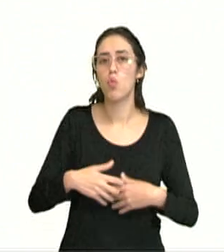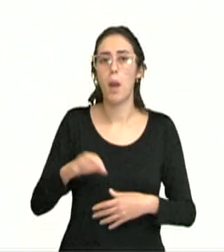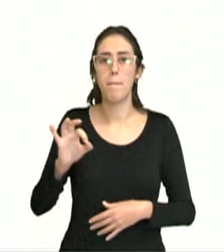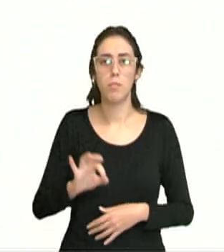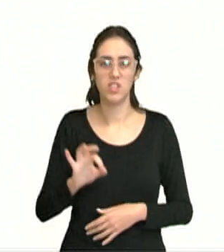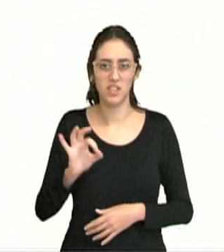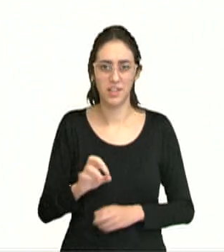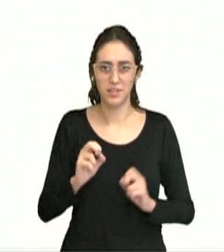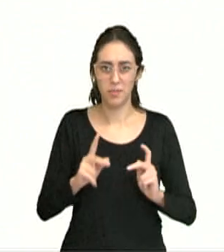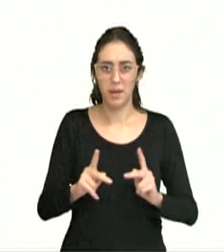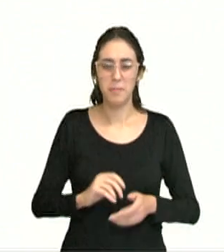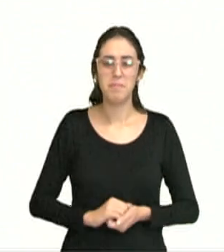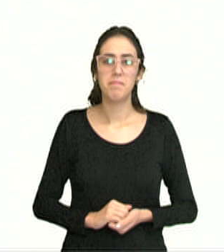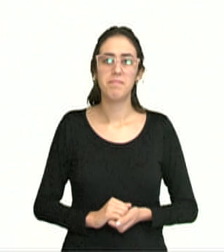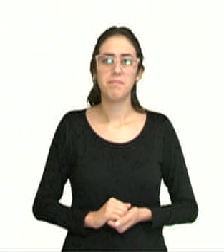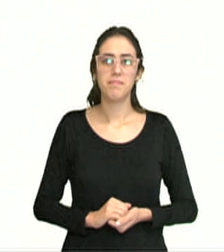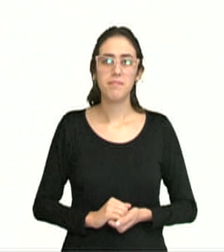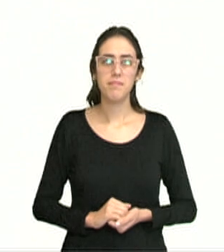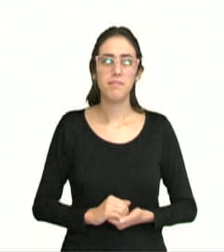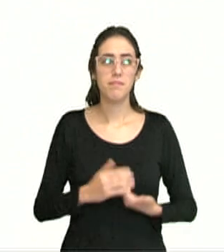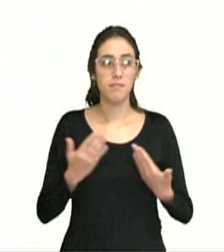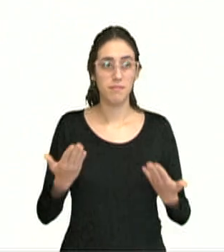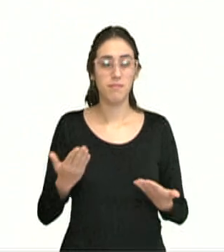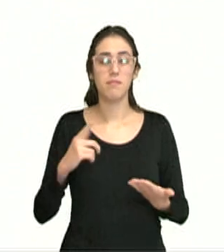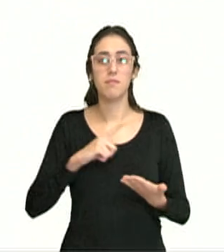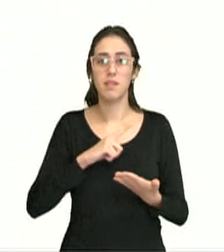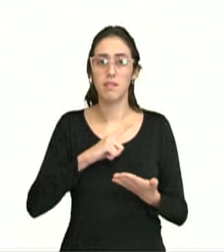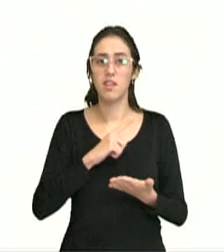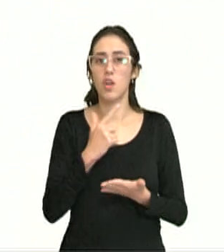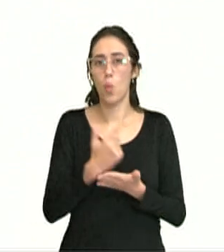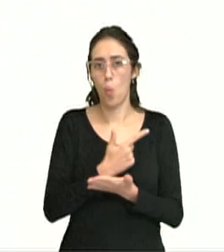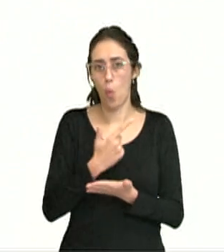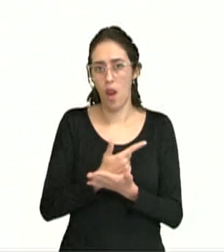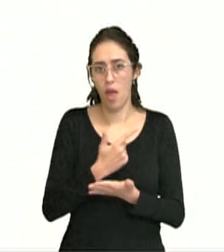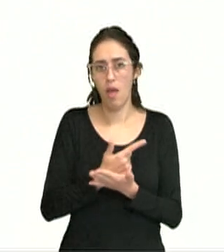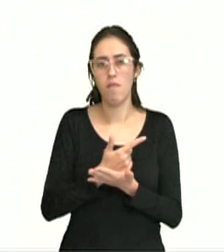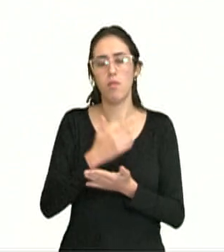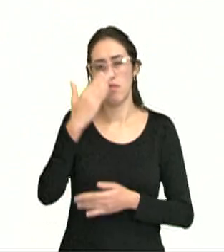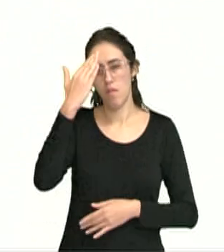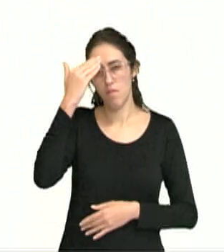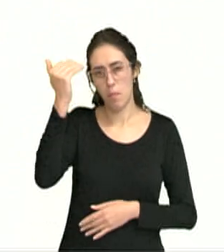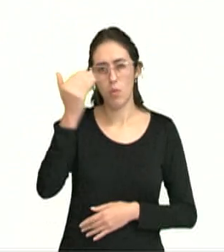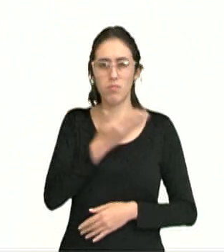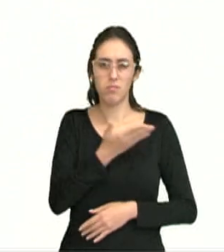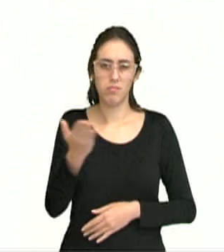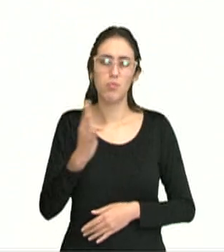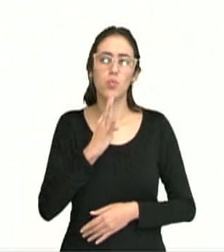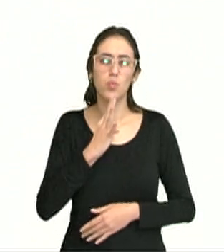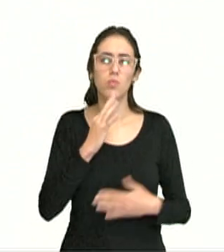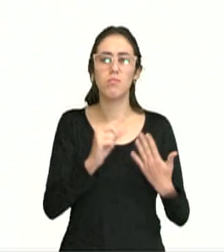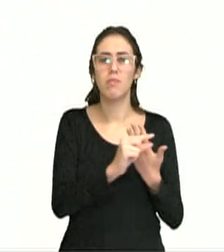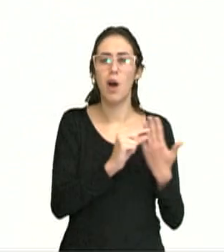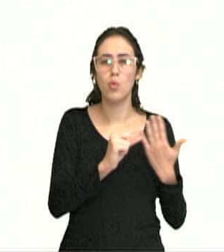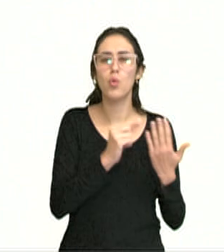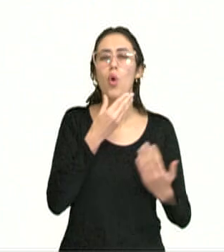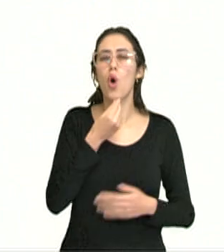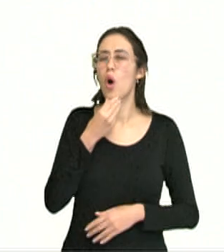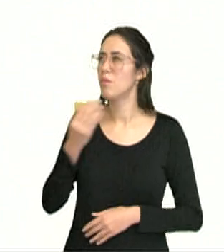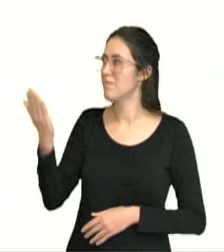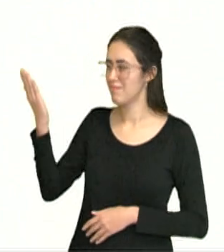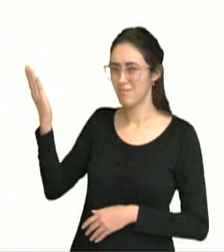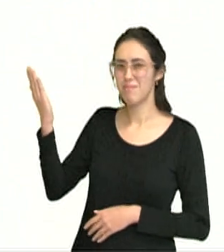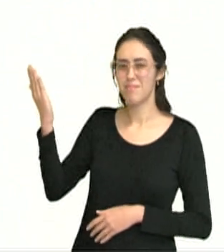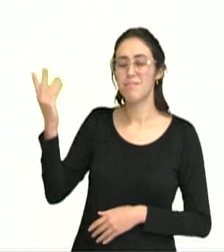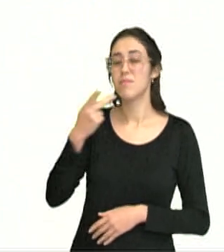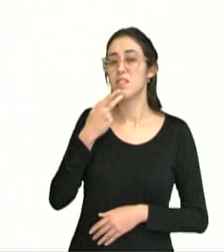ser utilizados. Do livro que a gente já conhece ali, do Robert Kiyosaki, que é o seguinte,